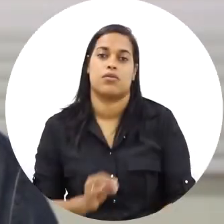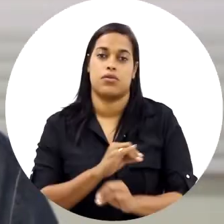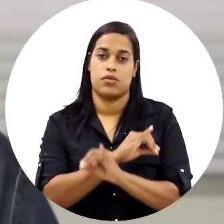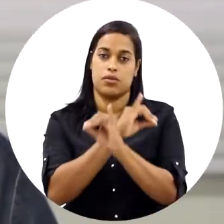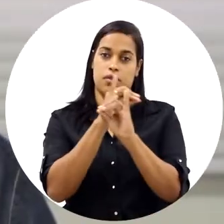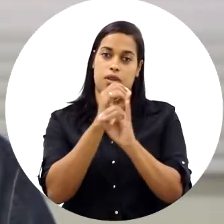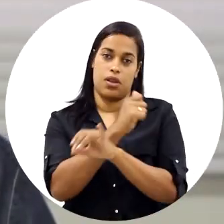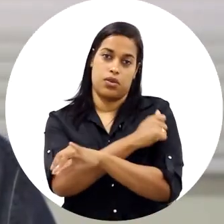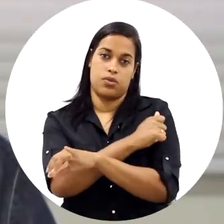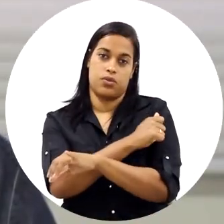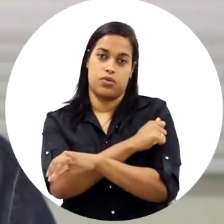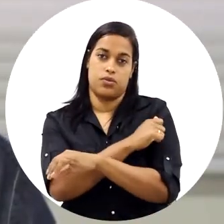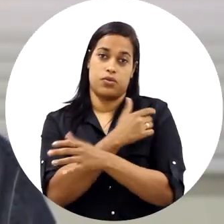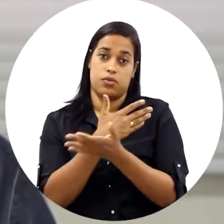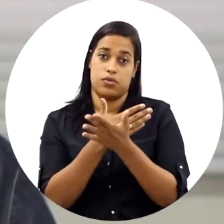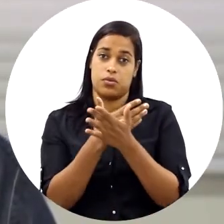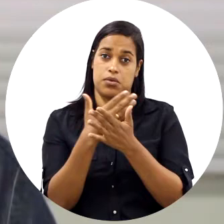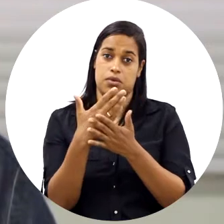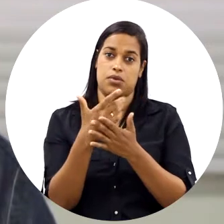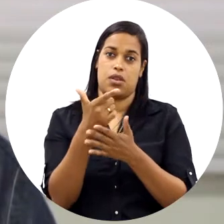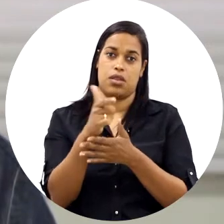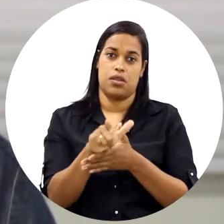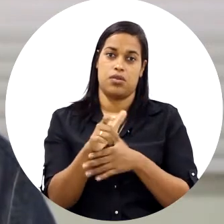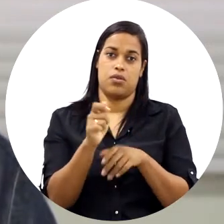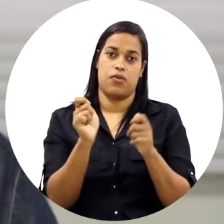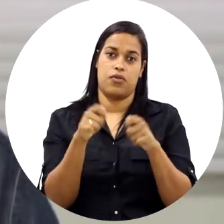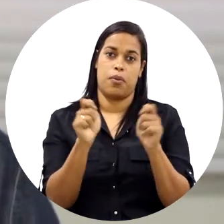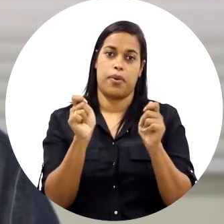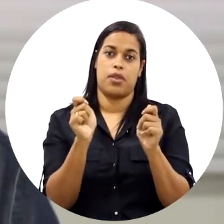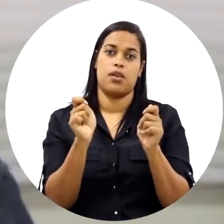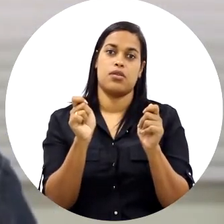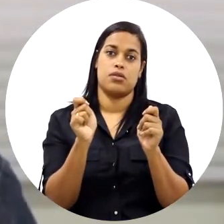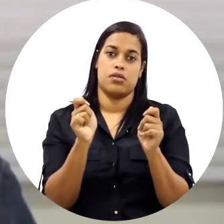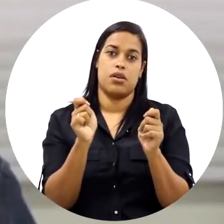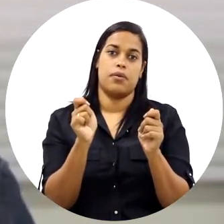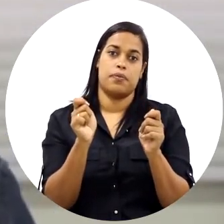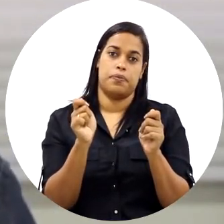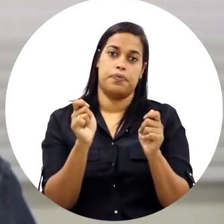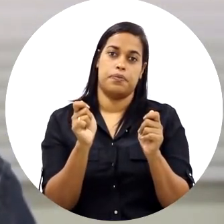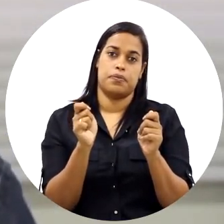Olá, caros alunos, vamos começar mais uma competência